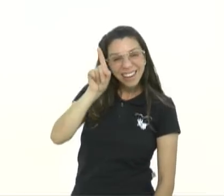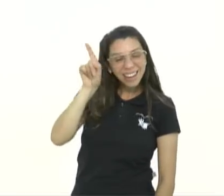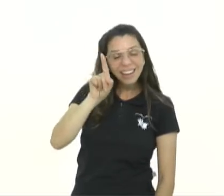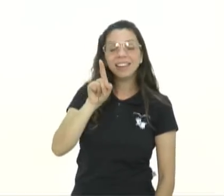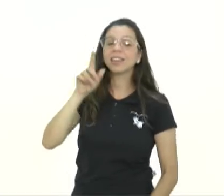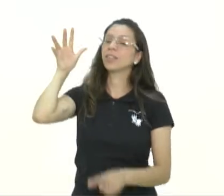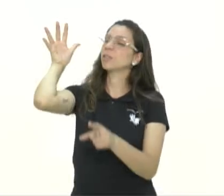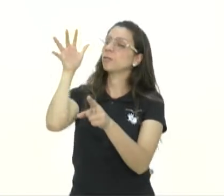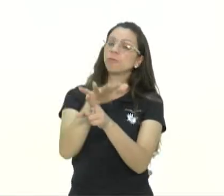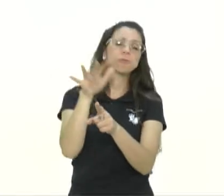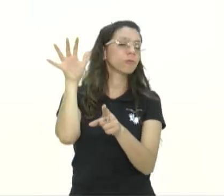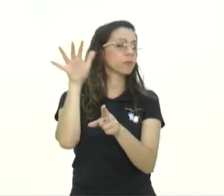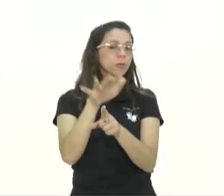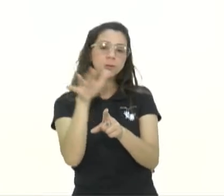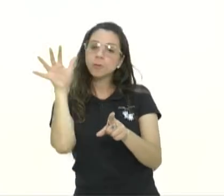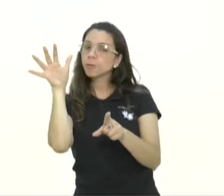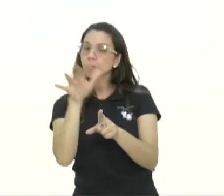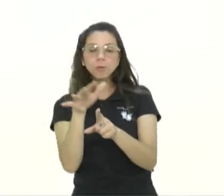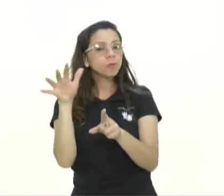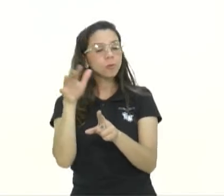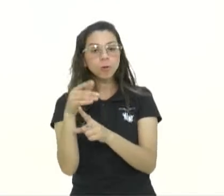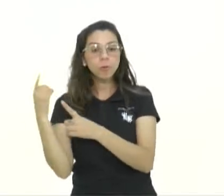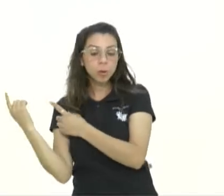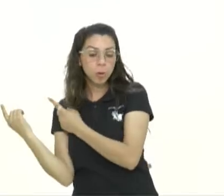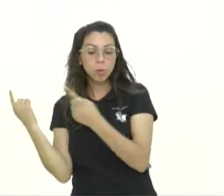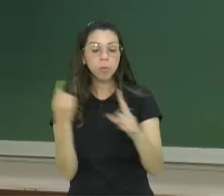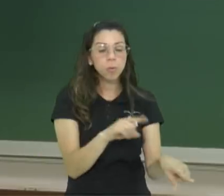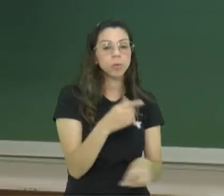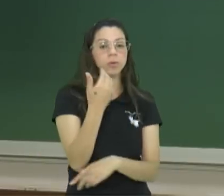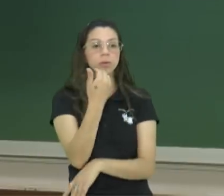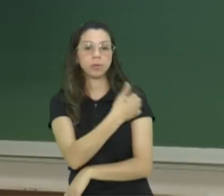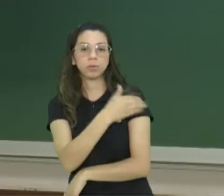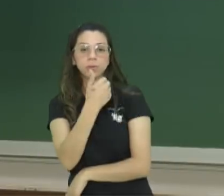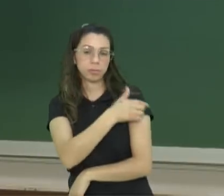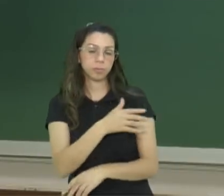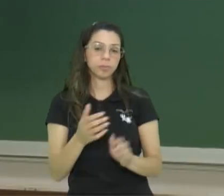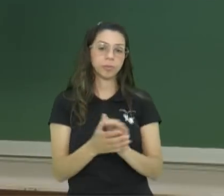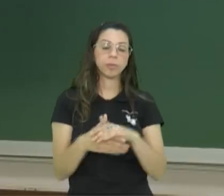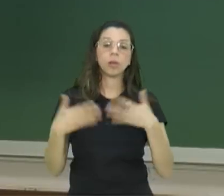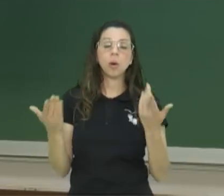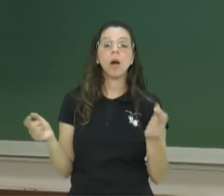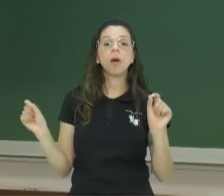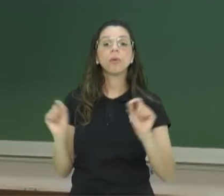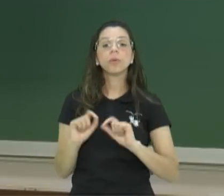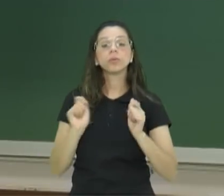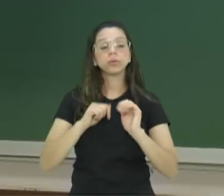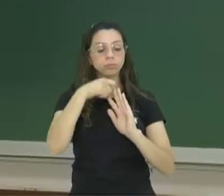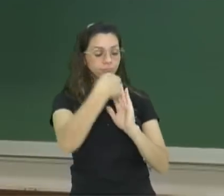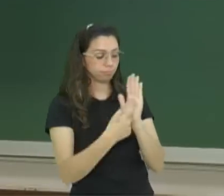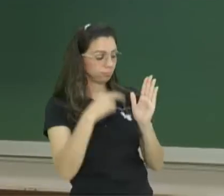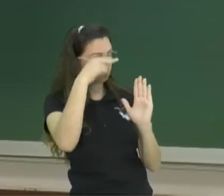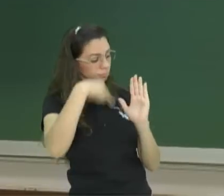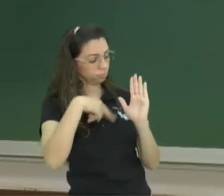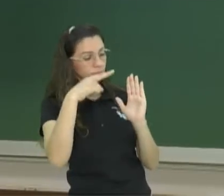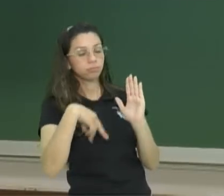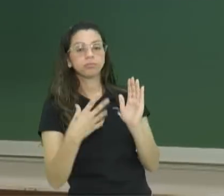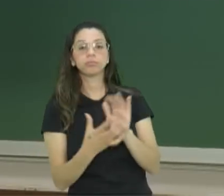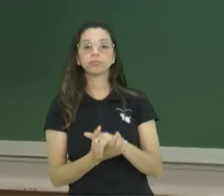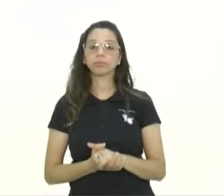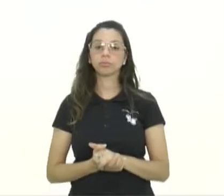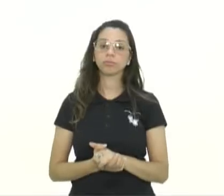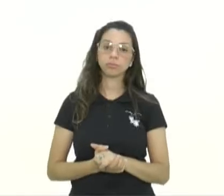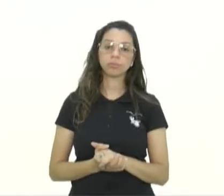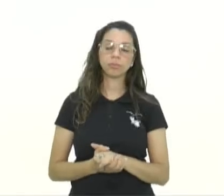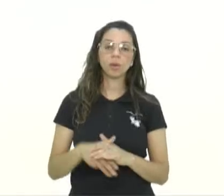racismo. Let's read. Nós vamos ler agora um texto. Vou ler com vocês. Martin Luther King